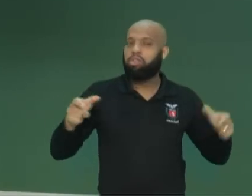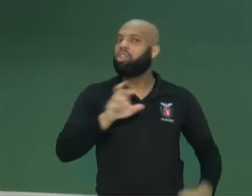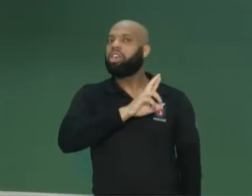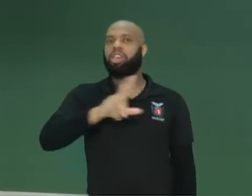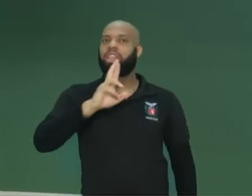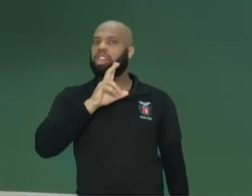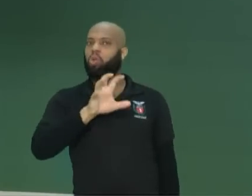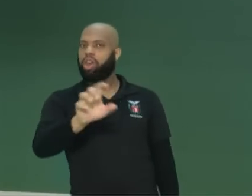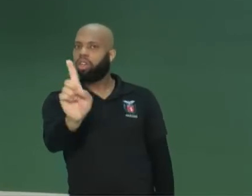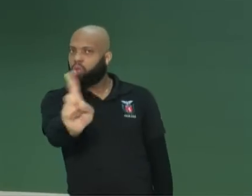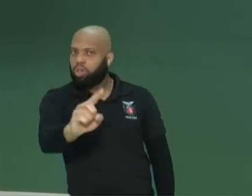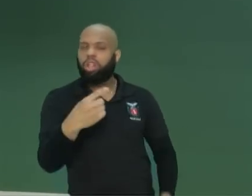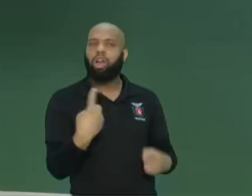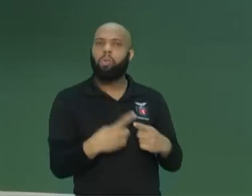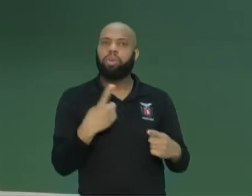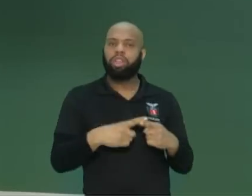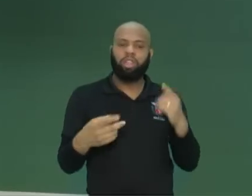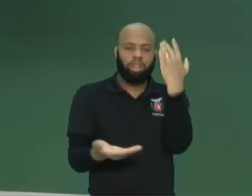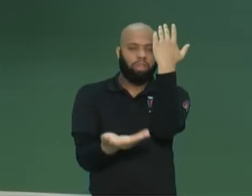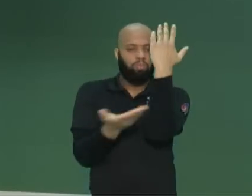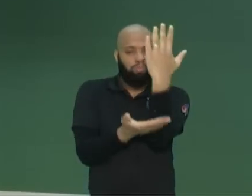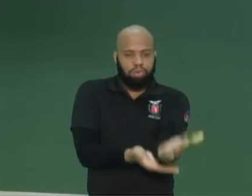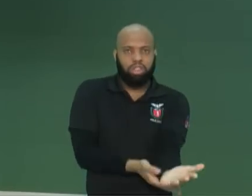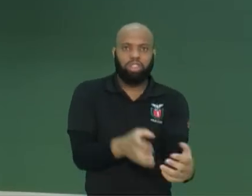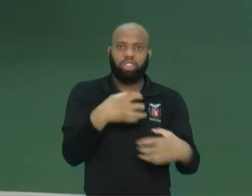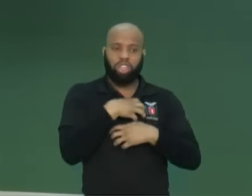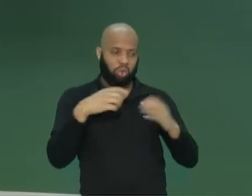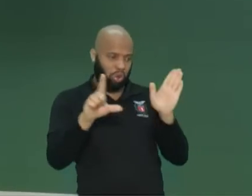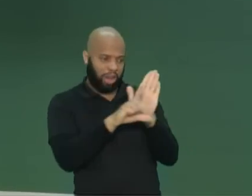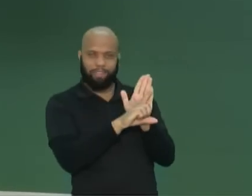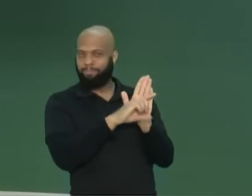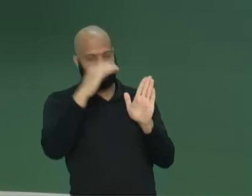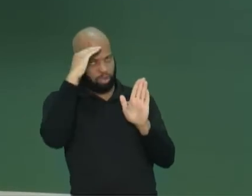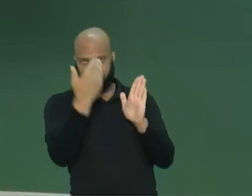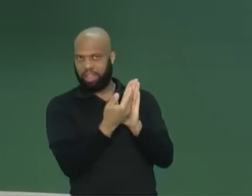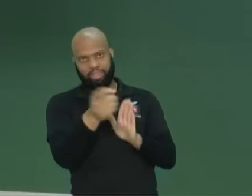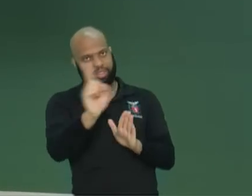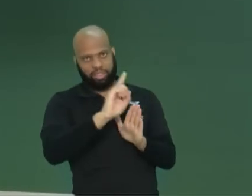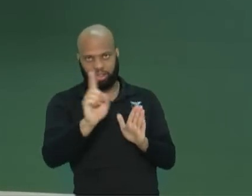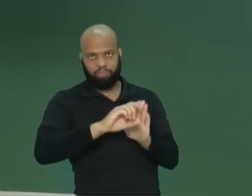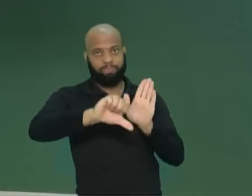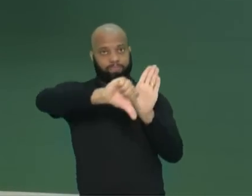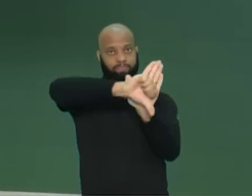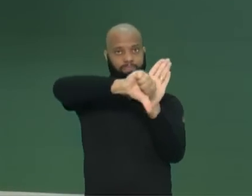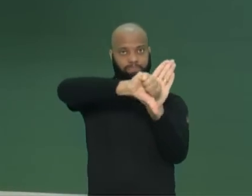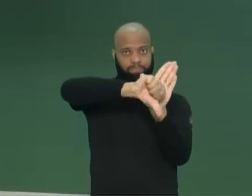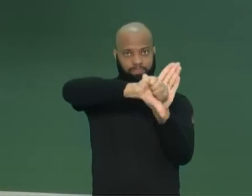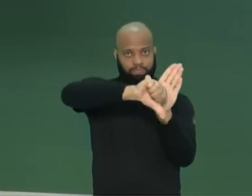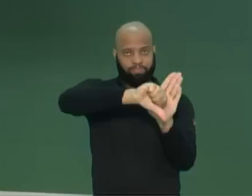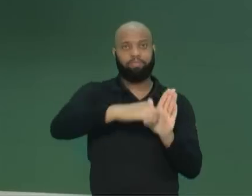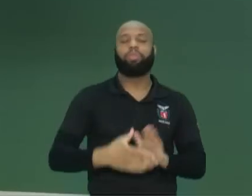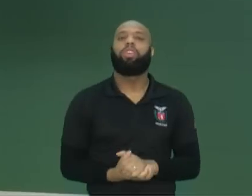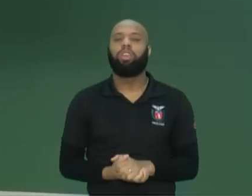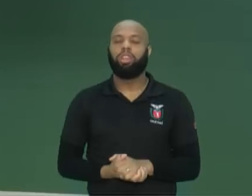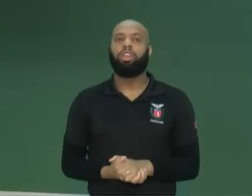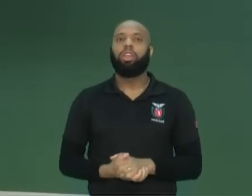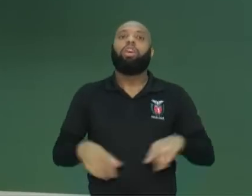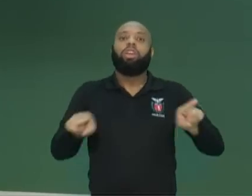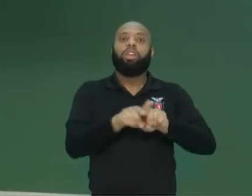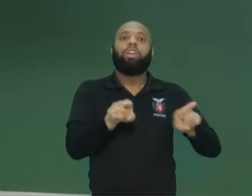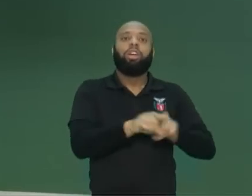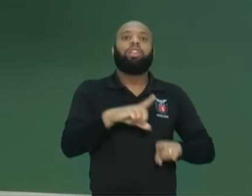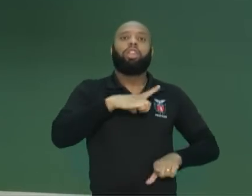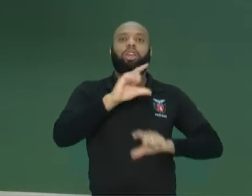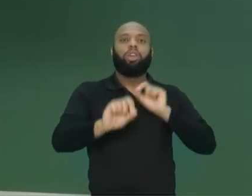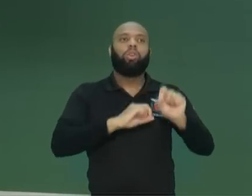maioria das áreas, essa retirada de vegetação é de forma ilegal e aí é isso que prejudica, né? Nós falamos lá da questão